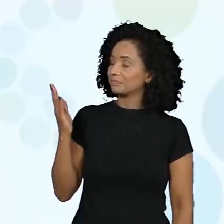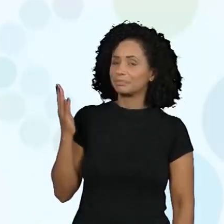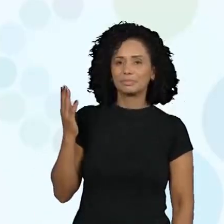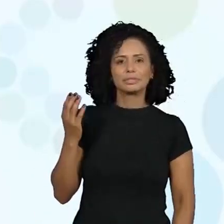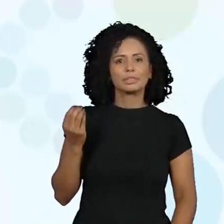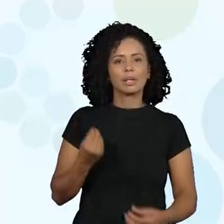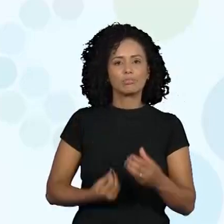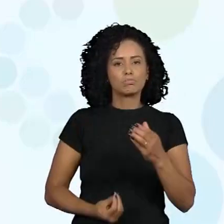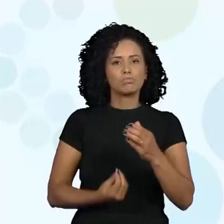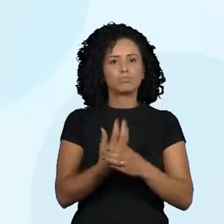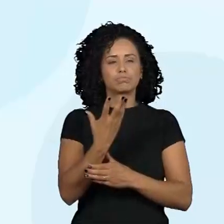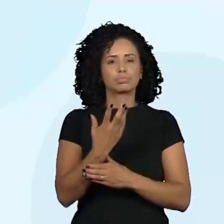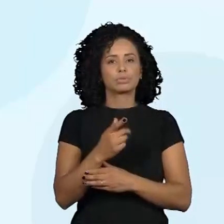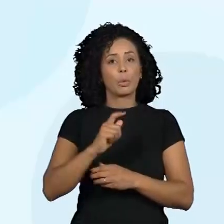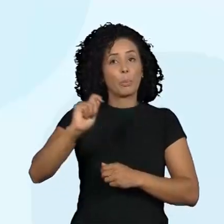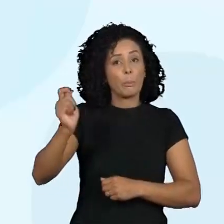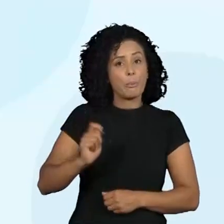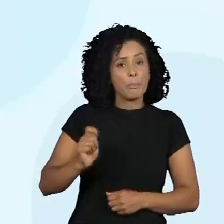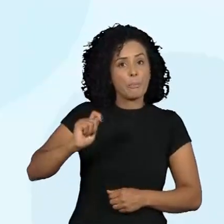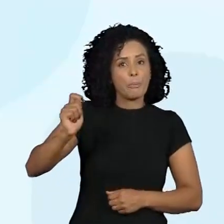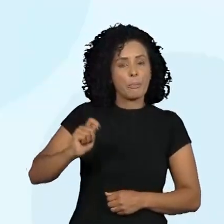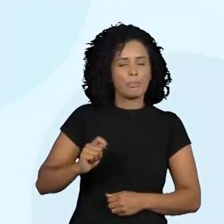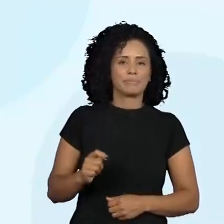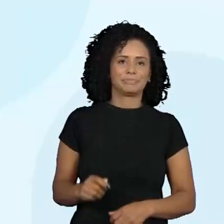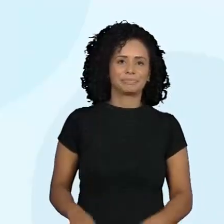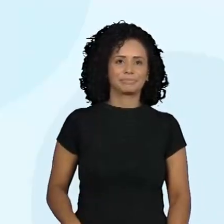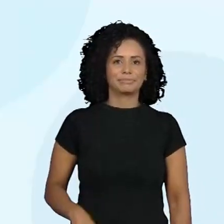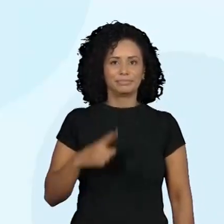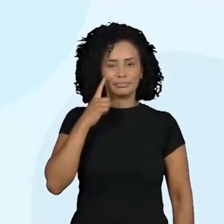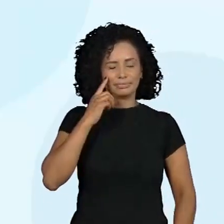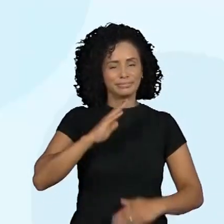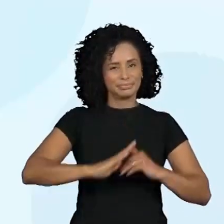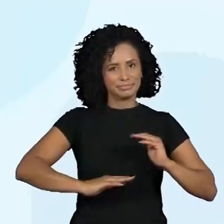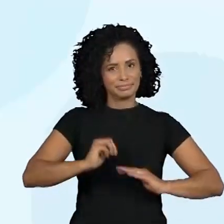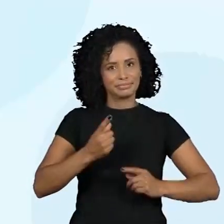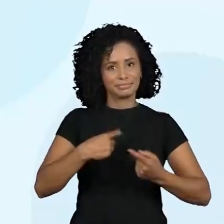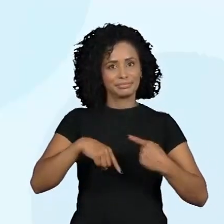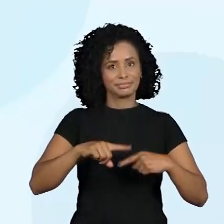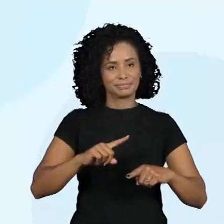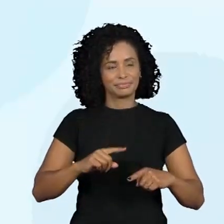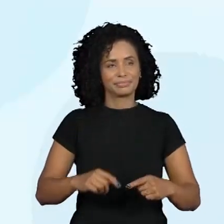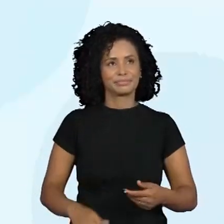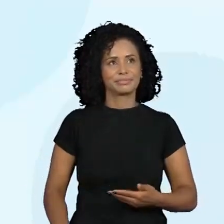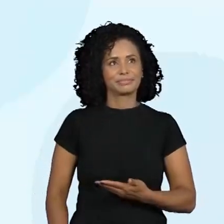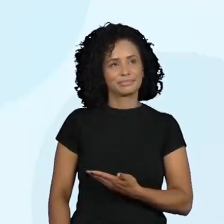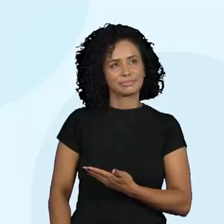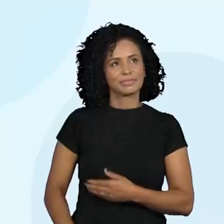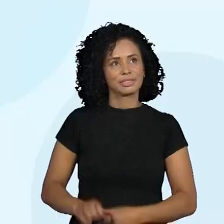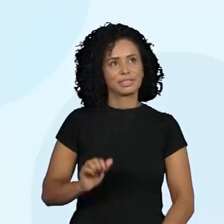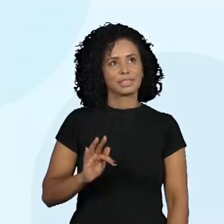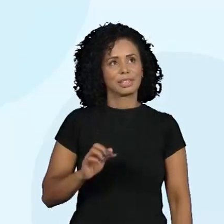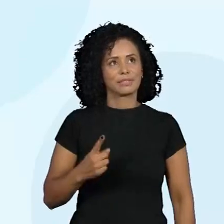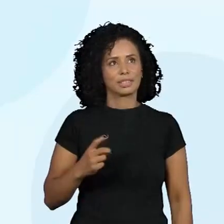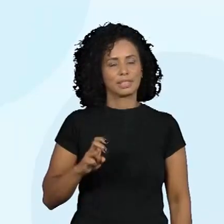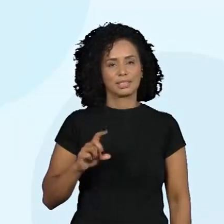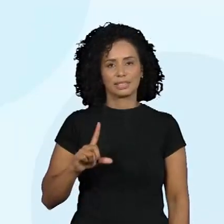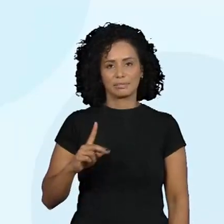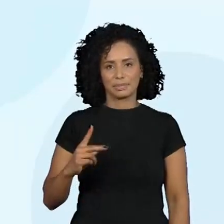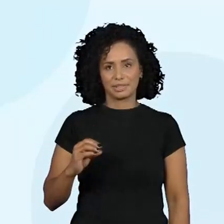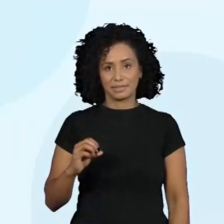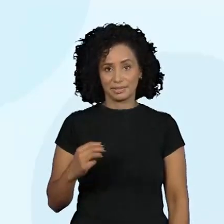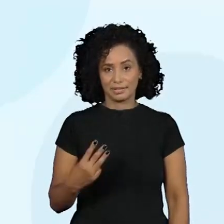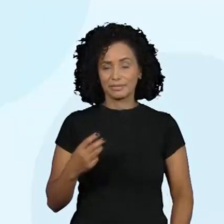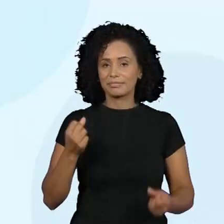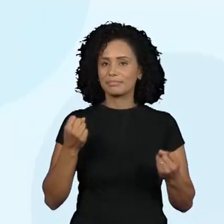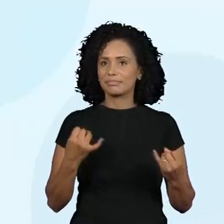pipa. Então vamos ver a habilidade que vamos abordar nesta aula. EF 15 LP 03, que